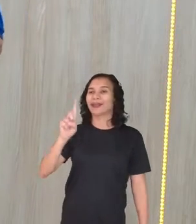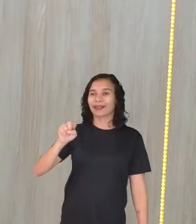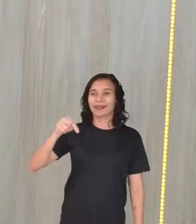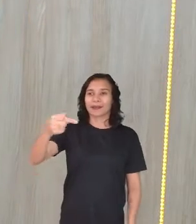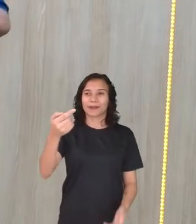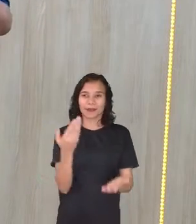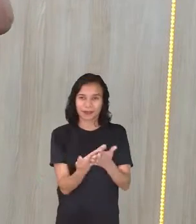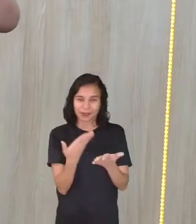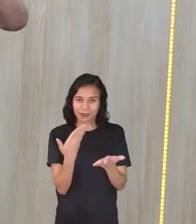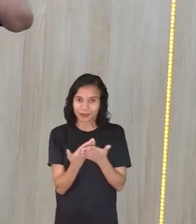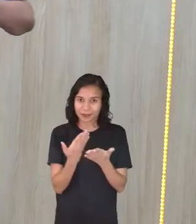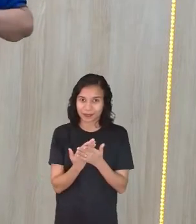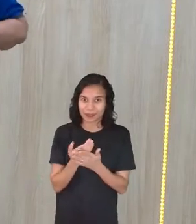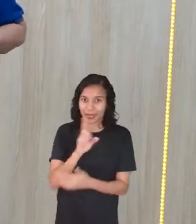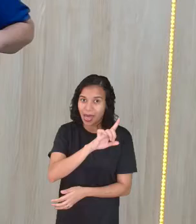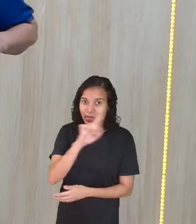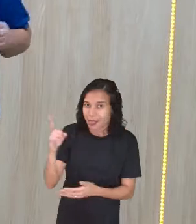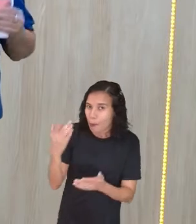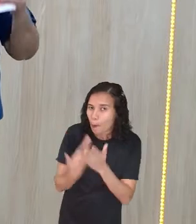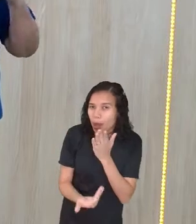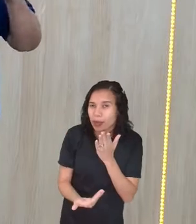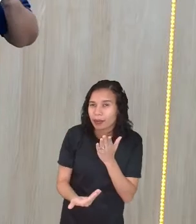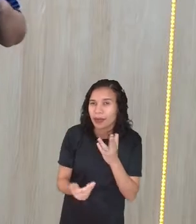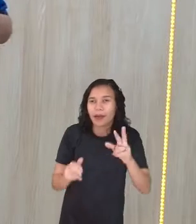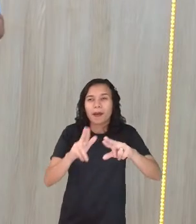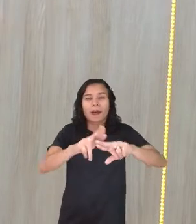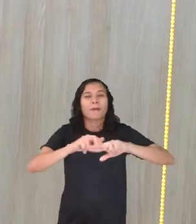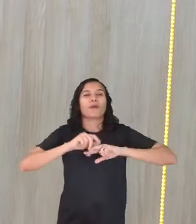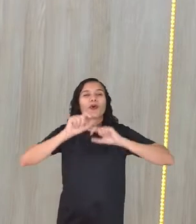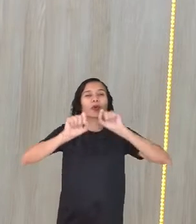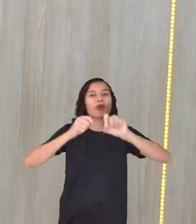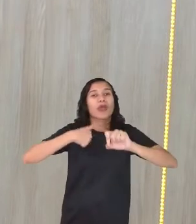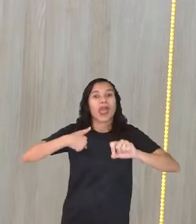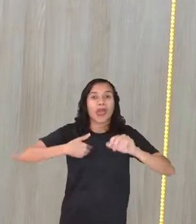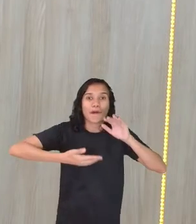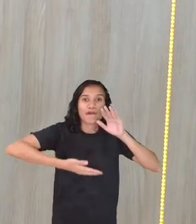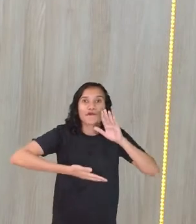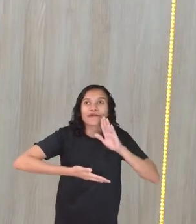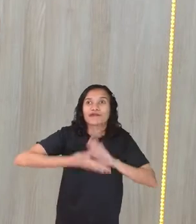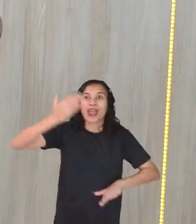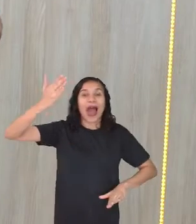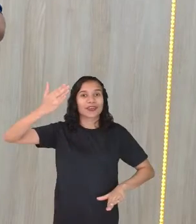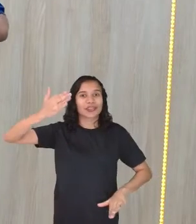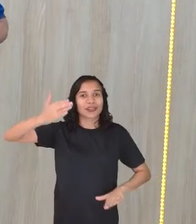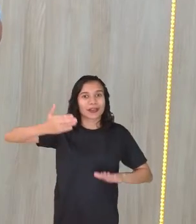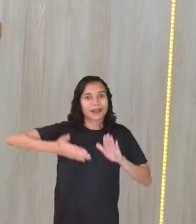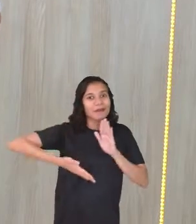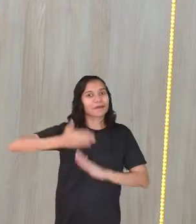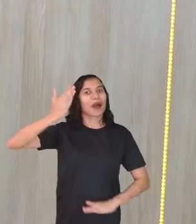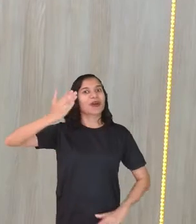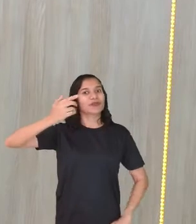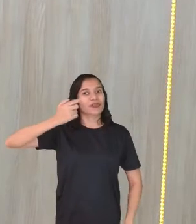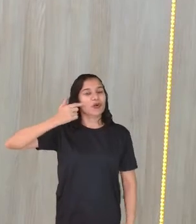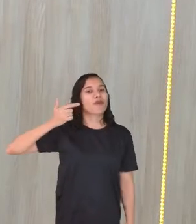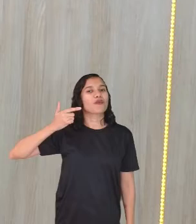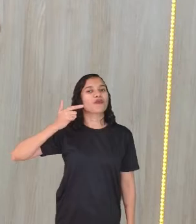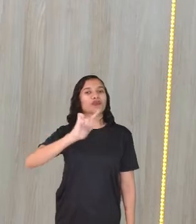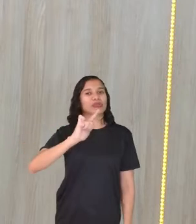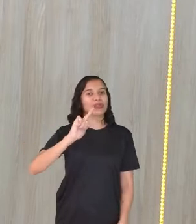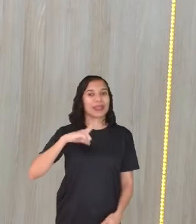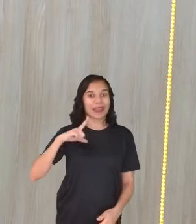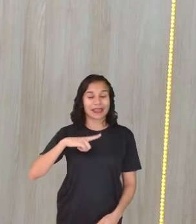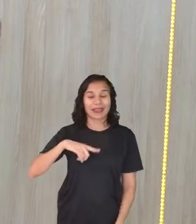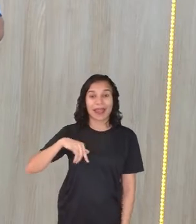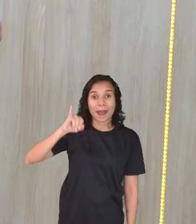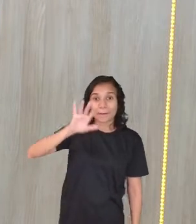aula, vocês não percam, porque eu fiz uma viagem e nessa viagem eu consegui